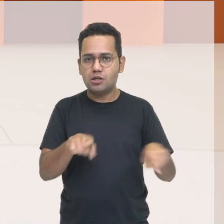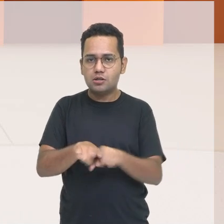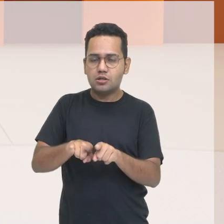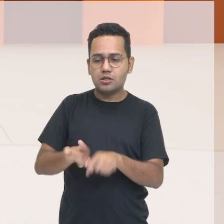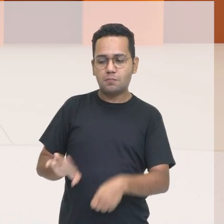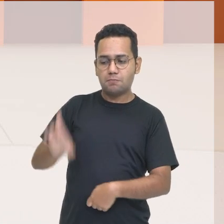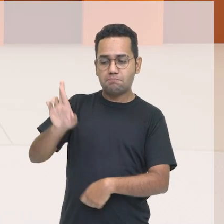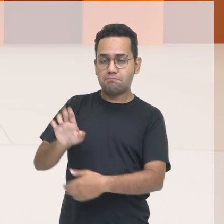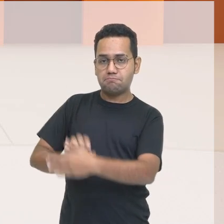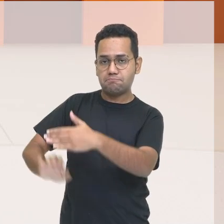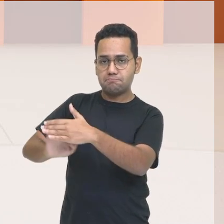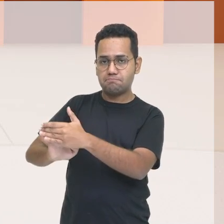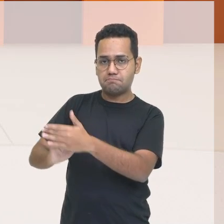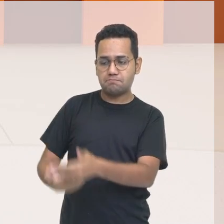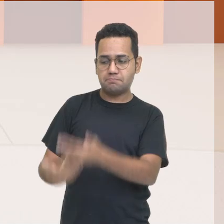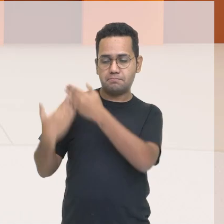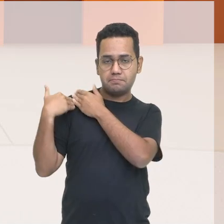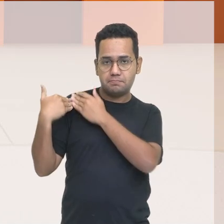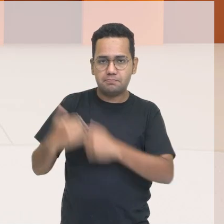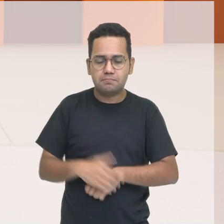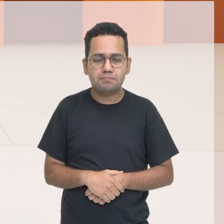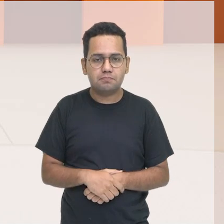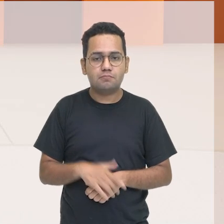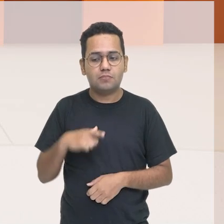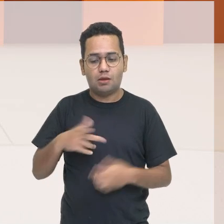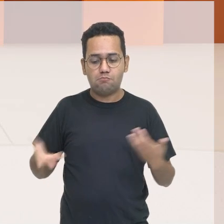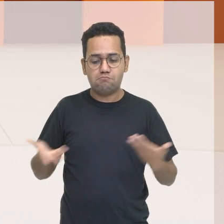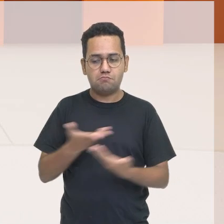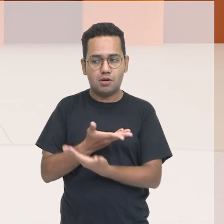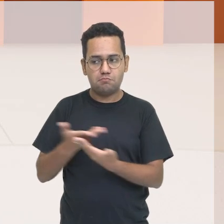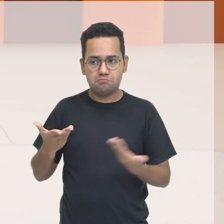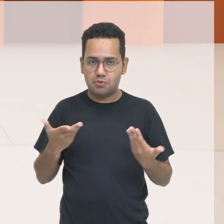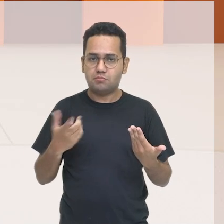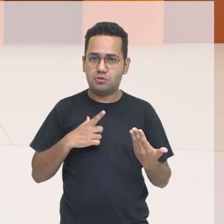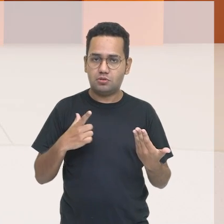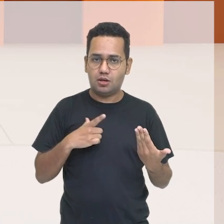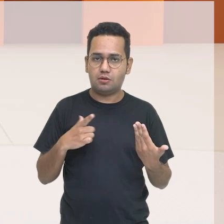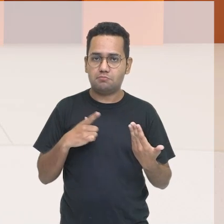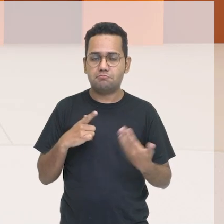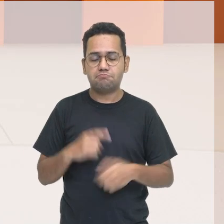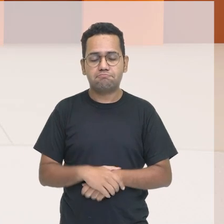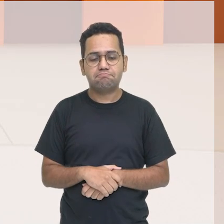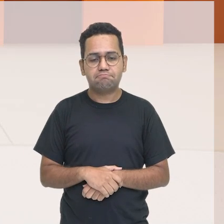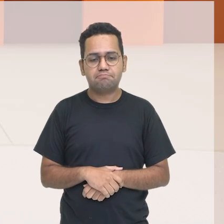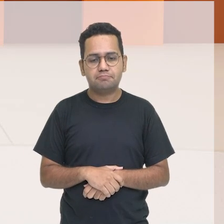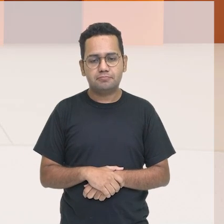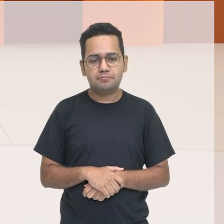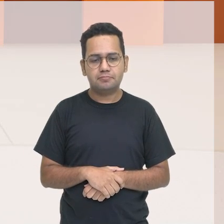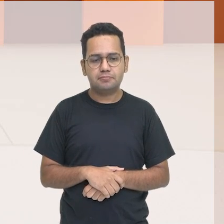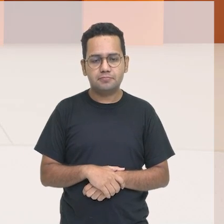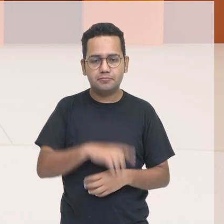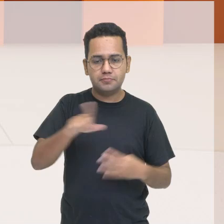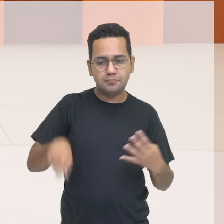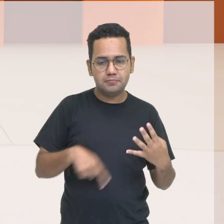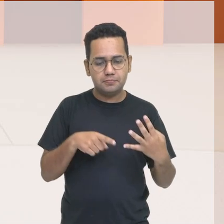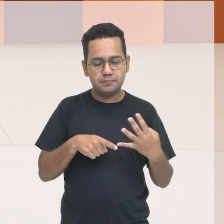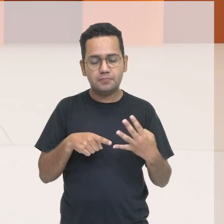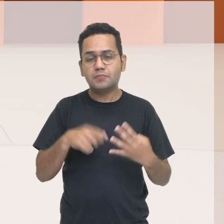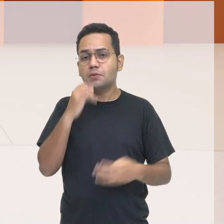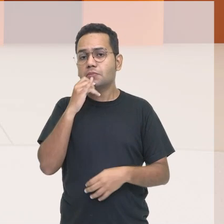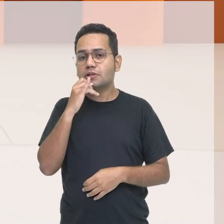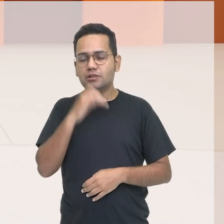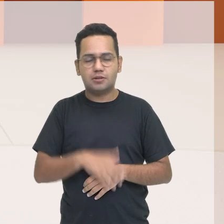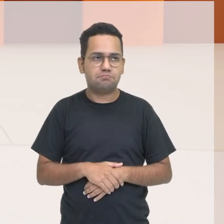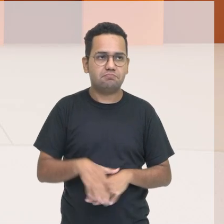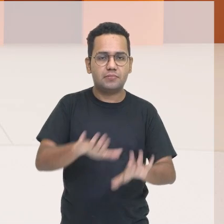patrões e empregados. Você vai exercer o poder, né? O patrão exerce o poder sobre seus empregados. Na relação de sala de aula entre professor